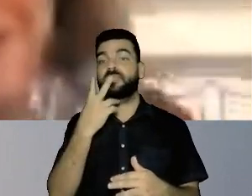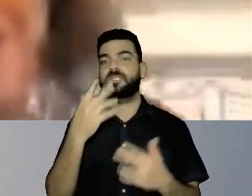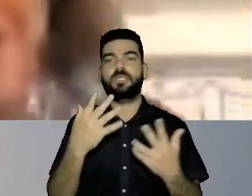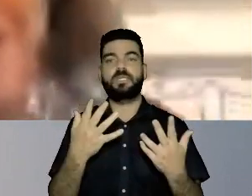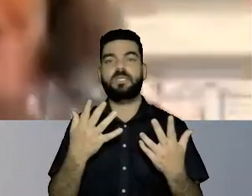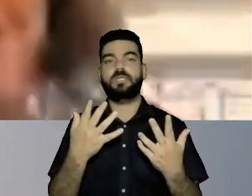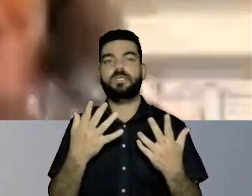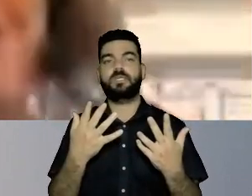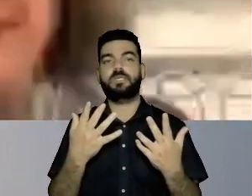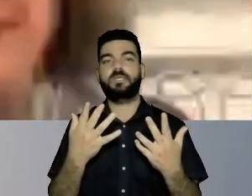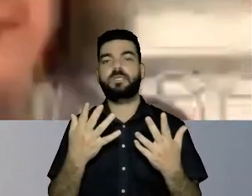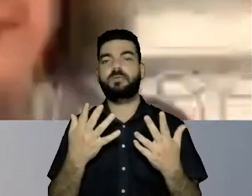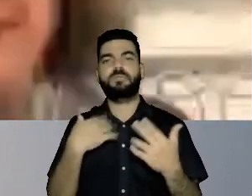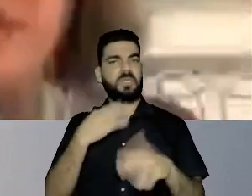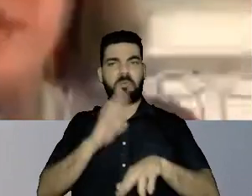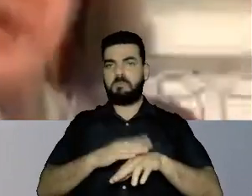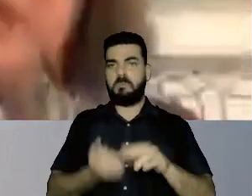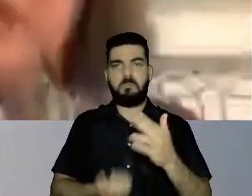aqui, mas assim,